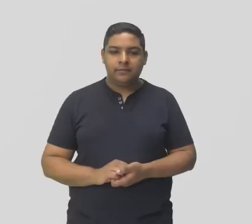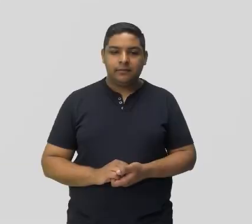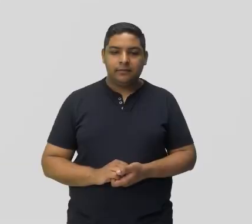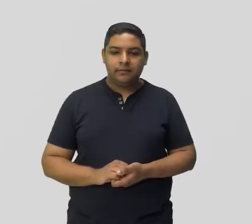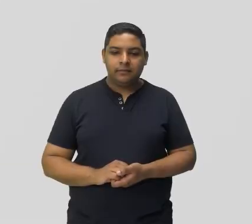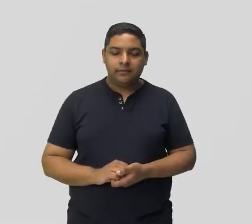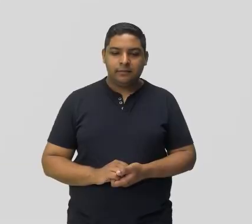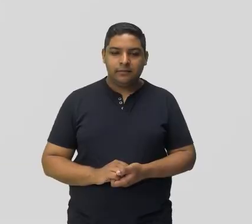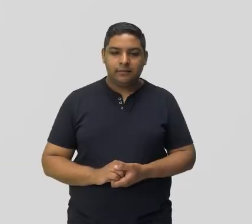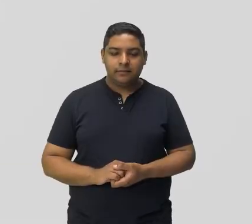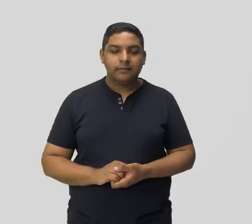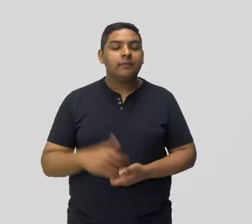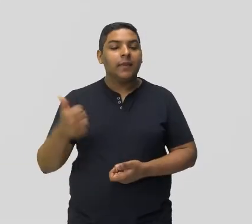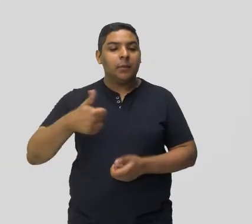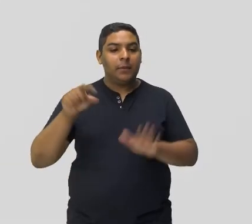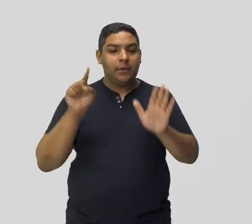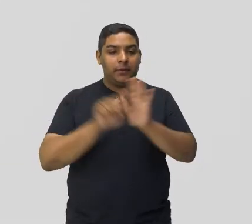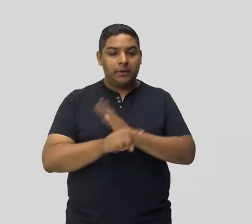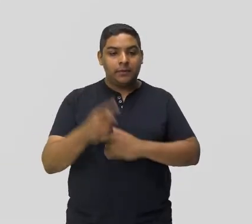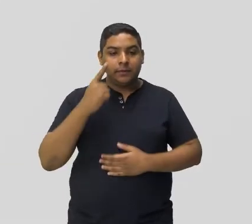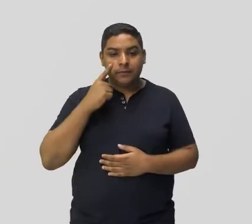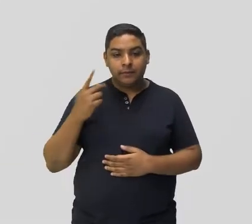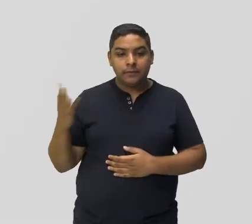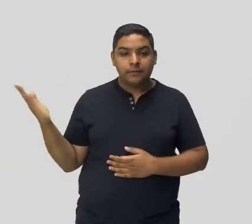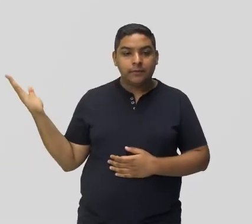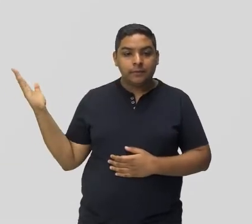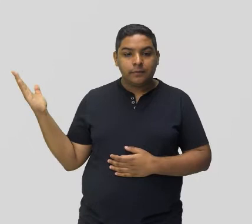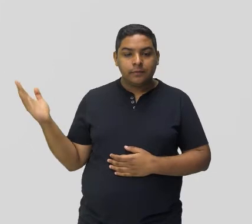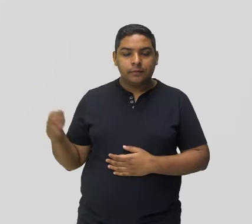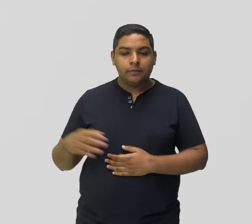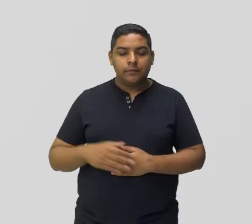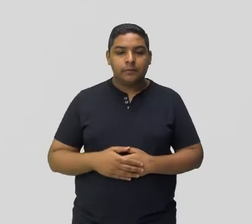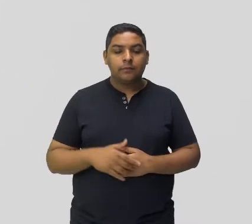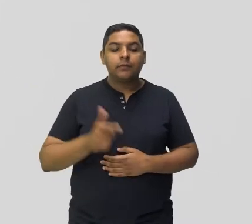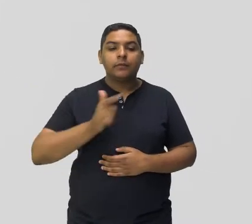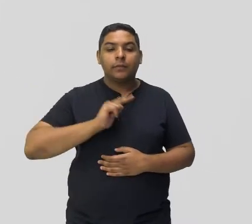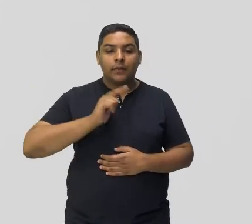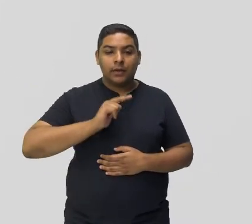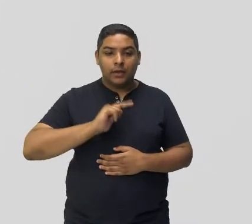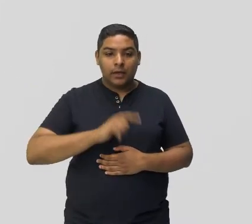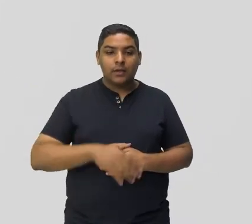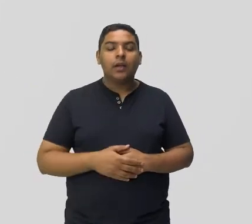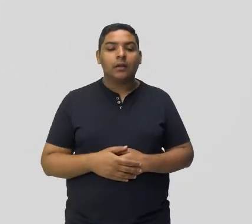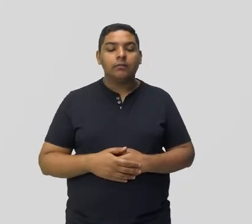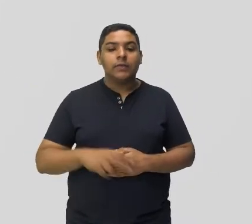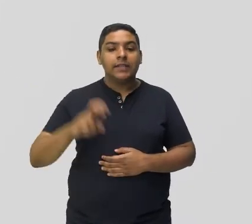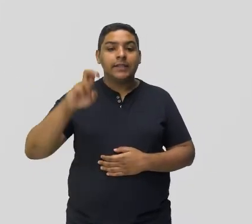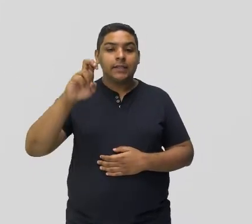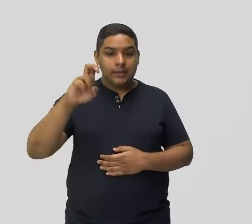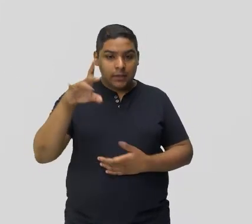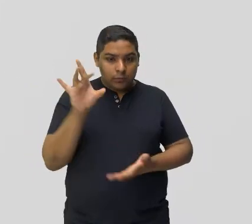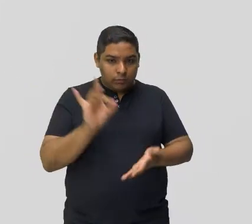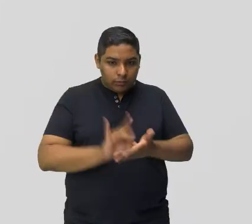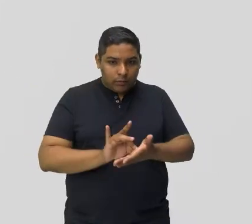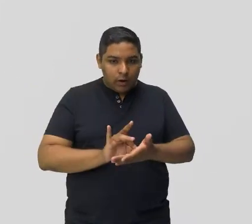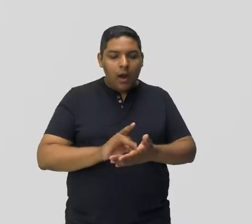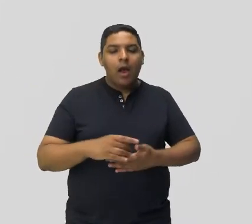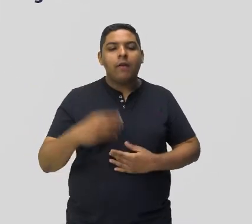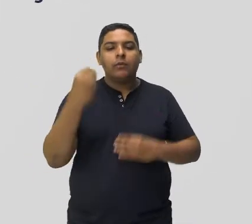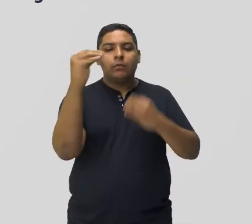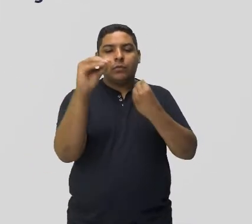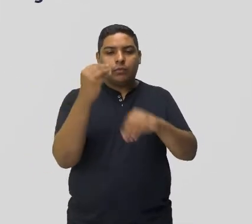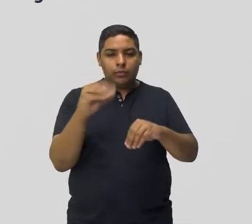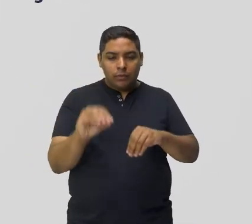Temos aí a nossa primeira questão. Nós fizemos aí 5 afirmativas. Nessas 5 vocês vão classificar em verdadeiro